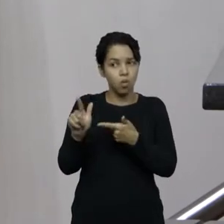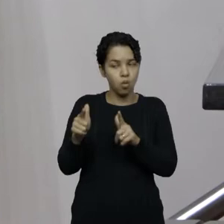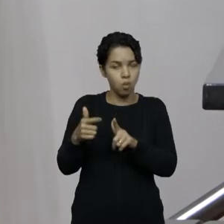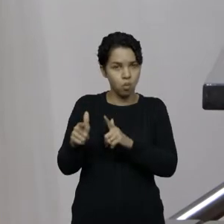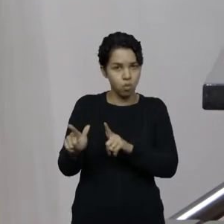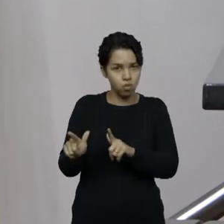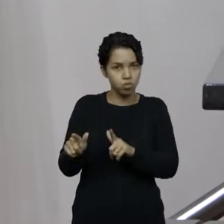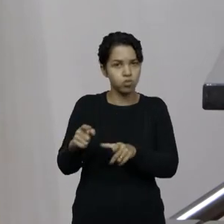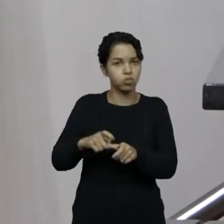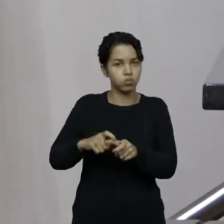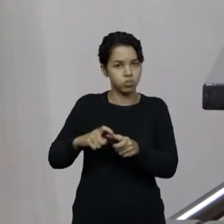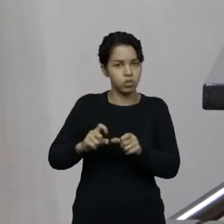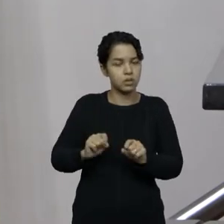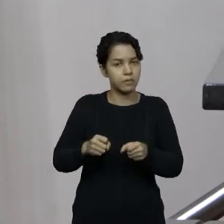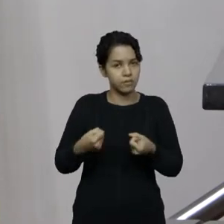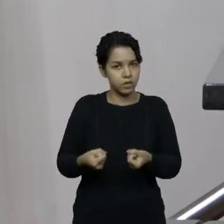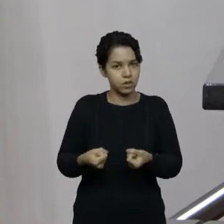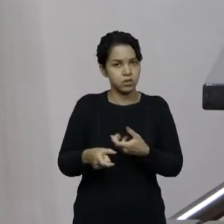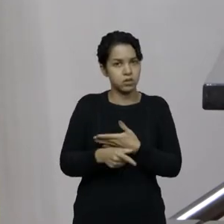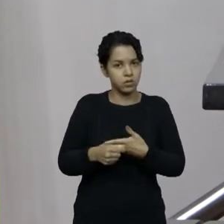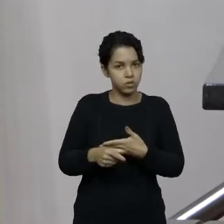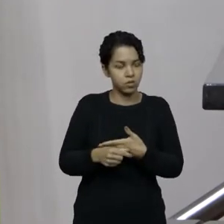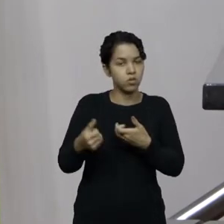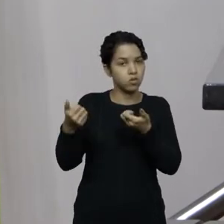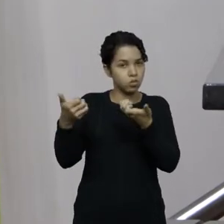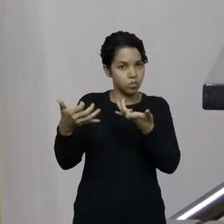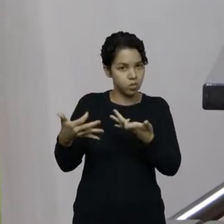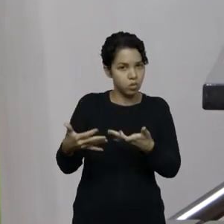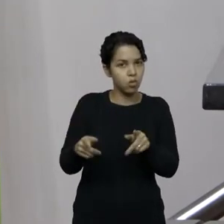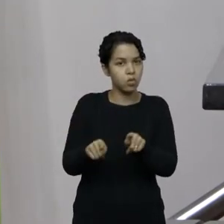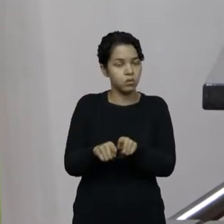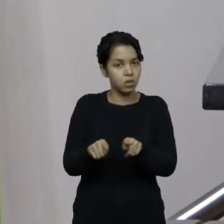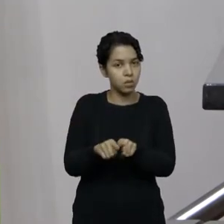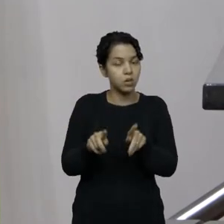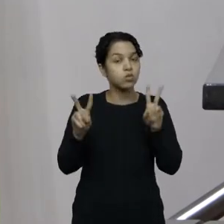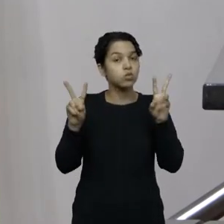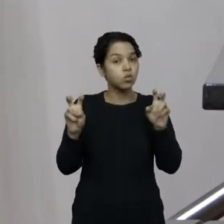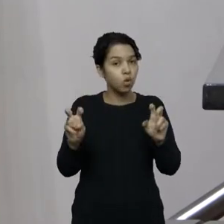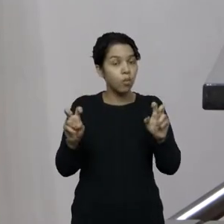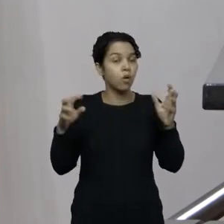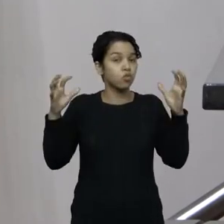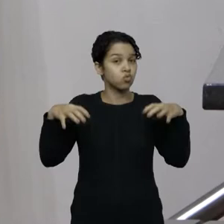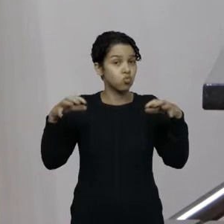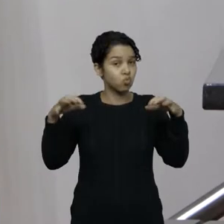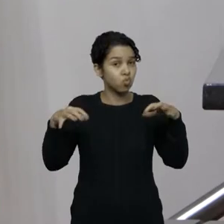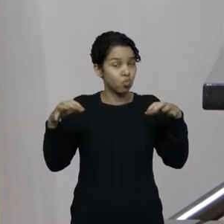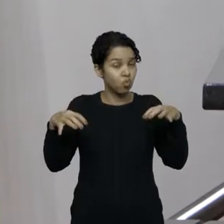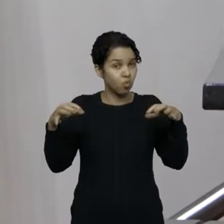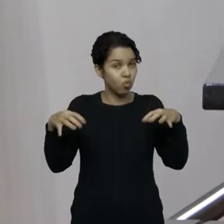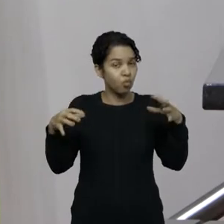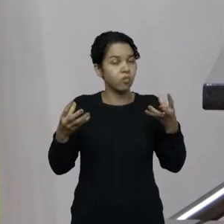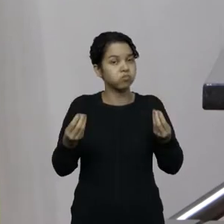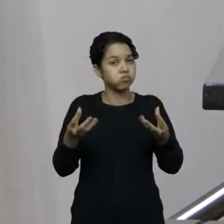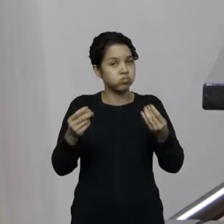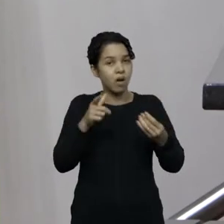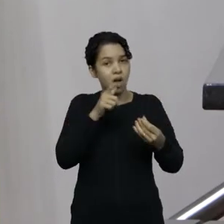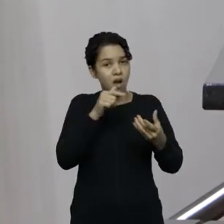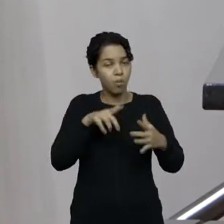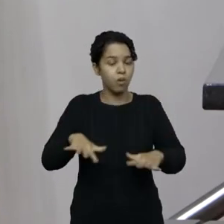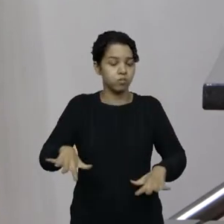de Santa Catarina no que concerne ao volume de Cheias muito bem e